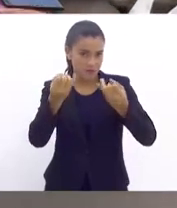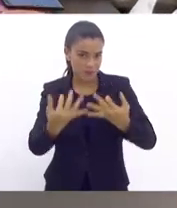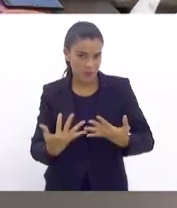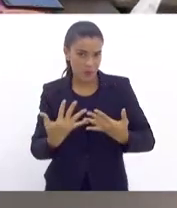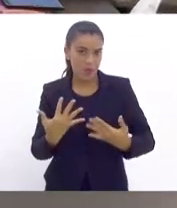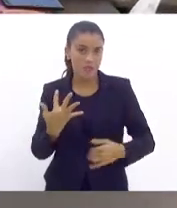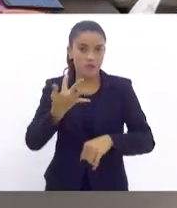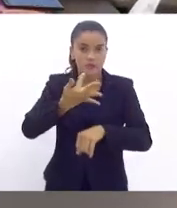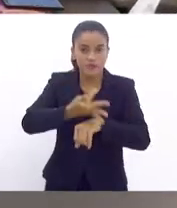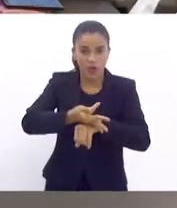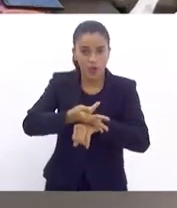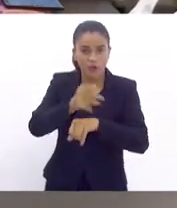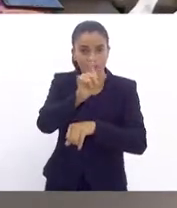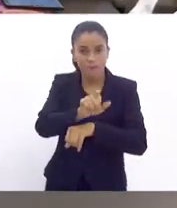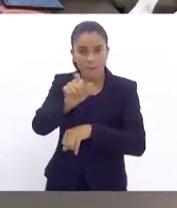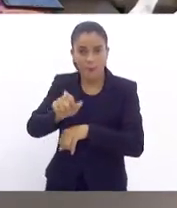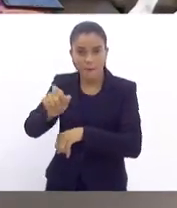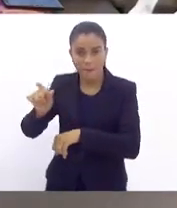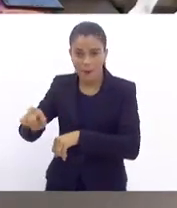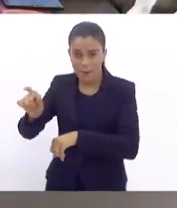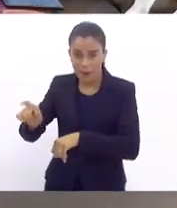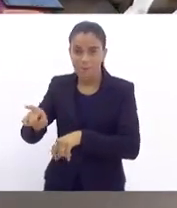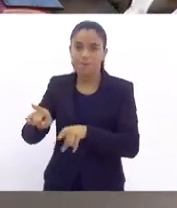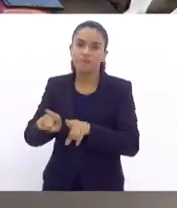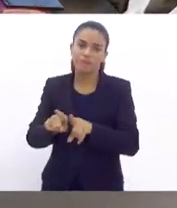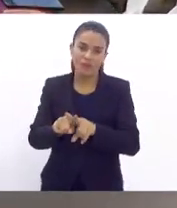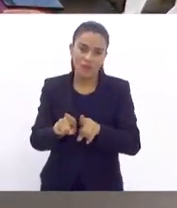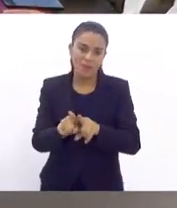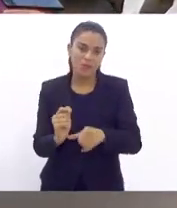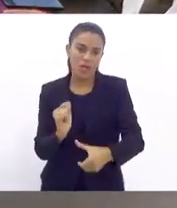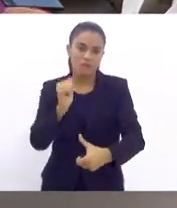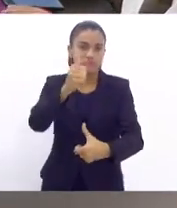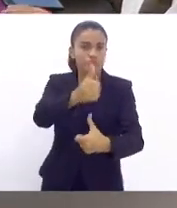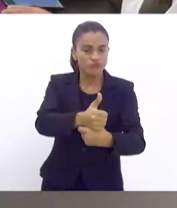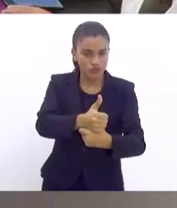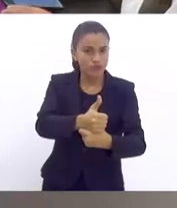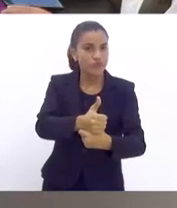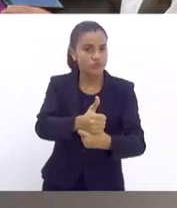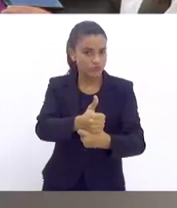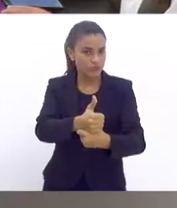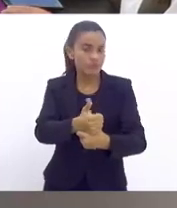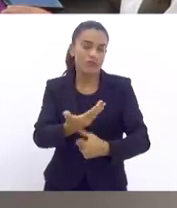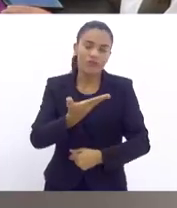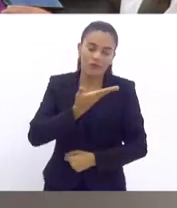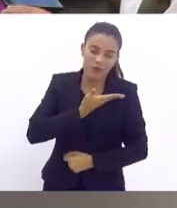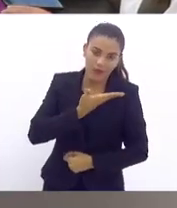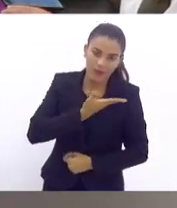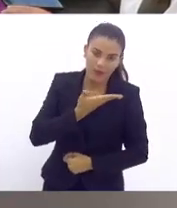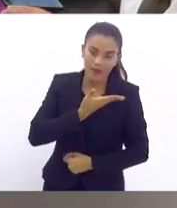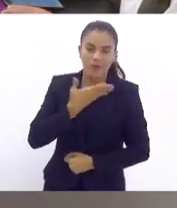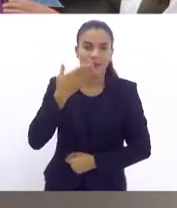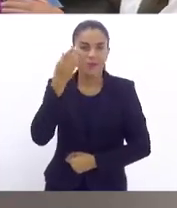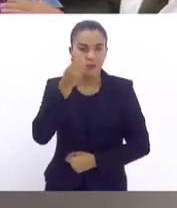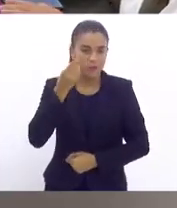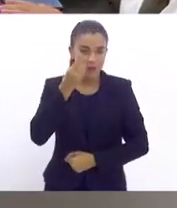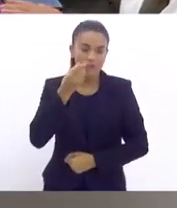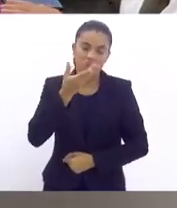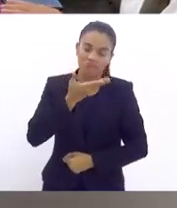ausências mas supridas aí já pelos queridos Deputados